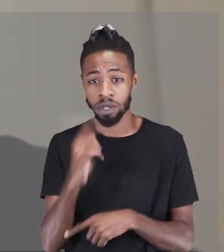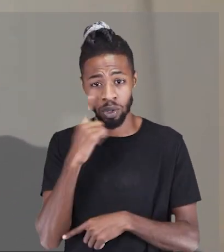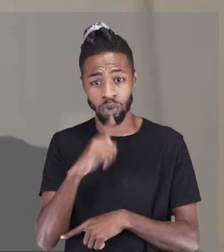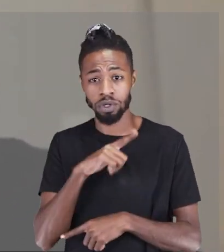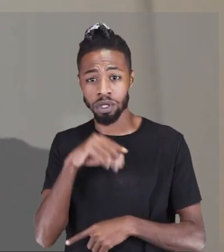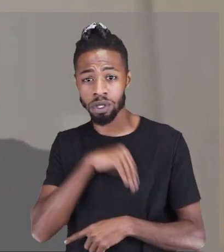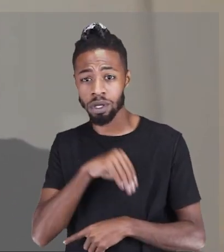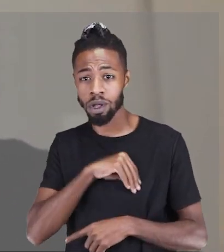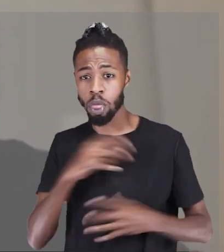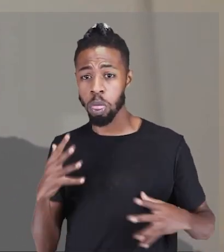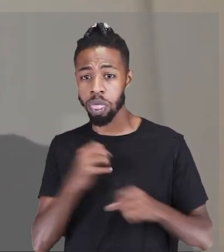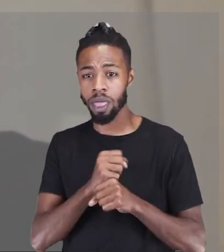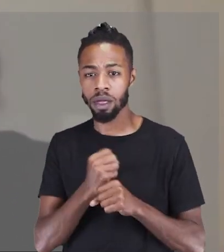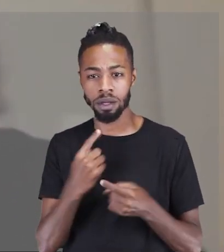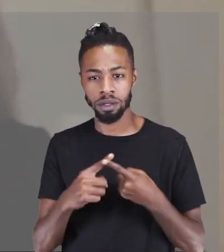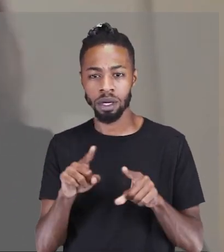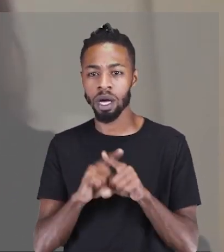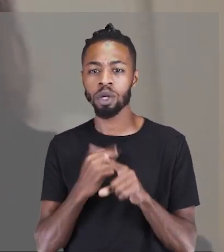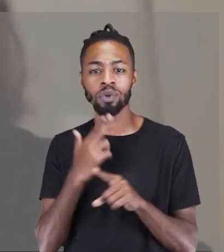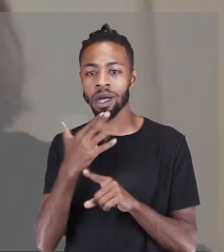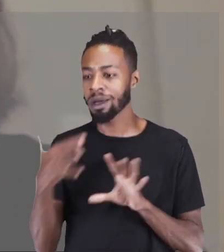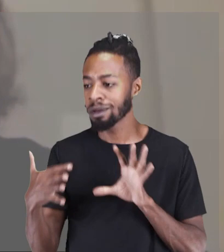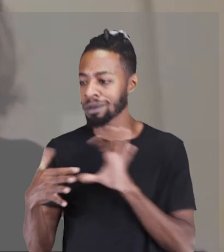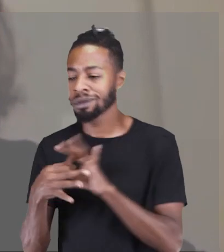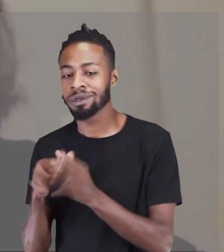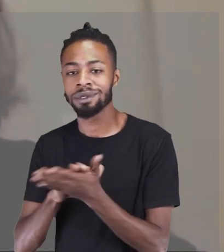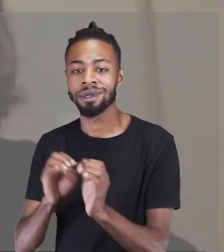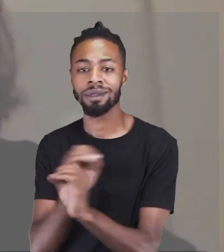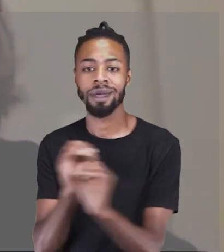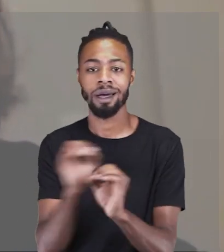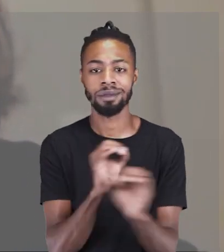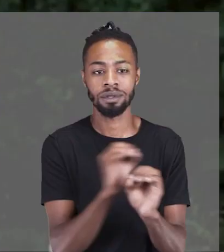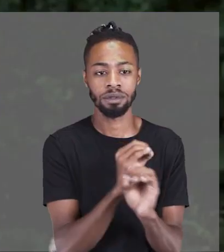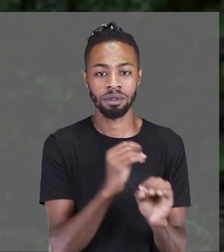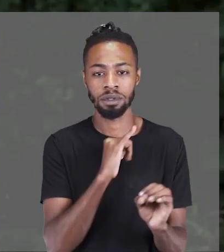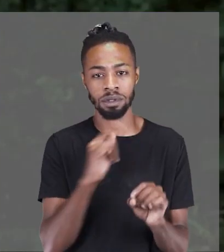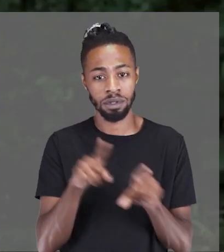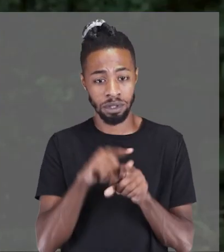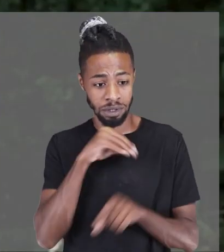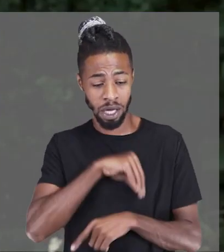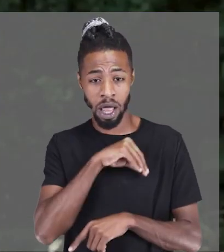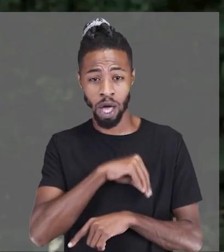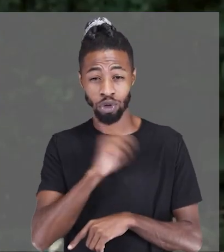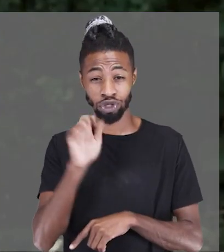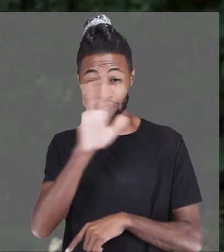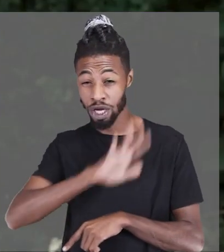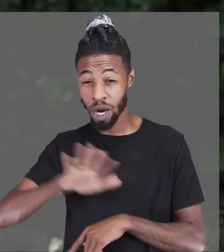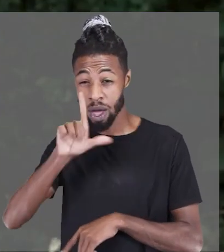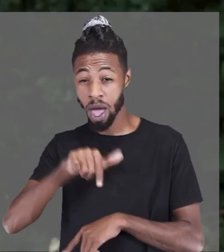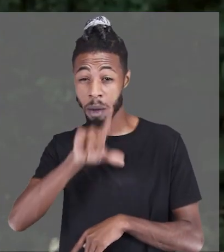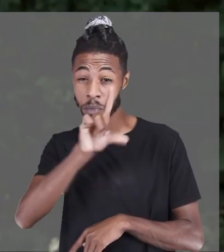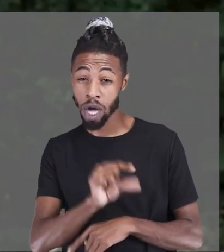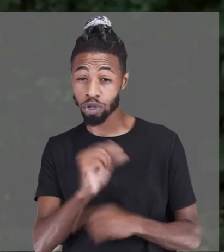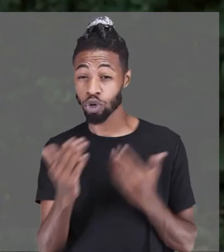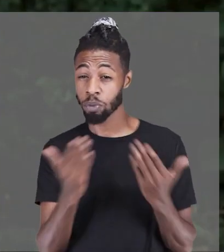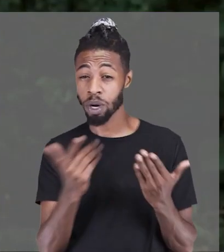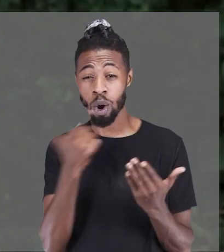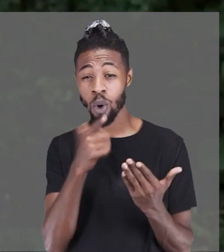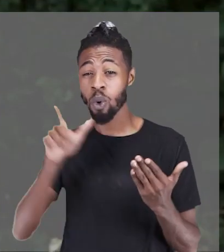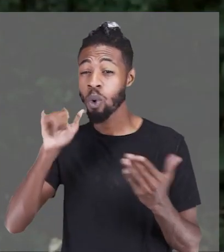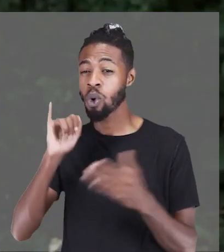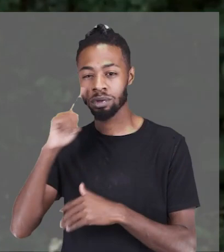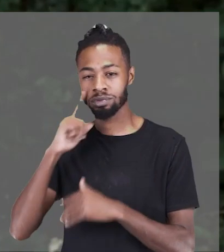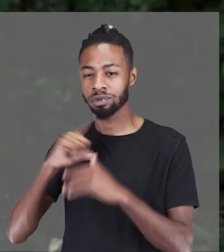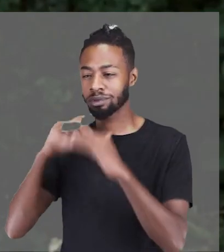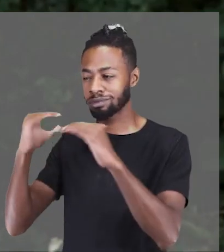escolas para dar conta disso. Isso não mantém o vínculo dele com ninguém. O salário, em geral, é baixo se comparado a outras